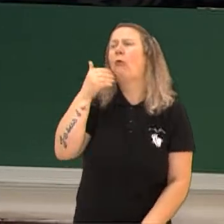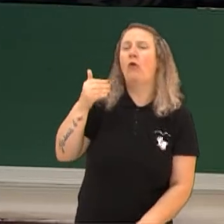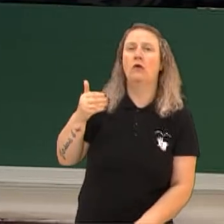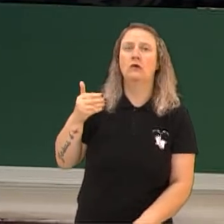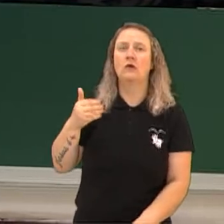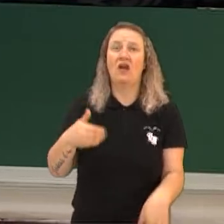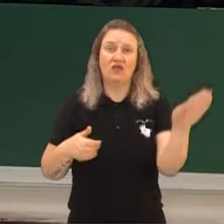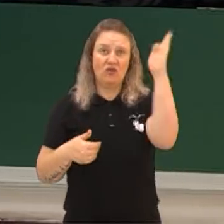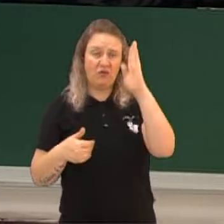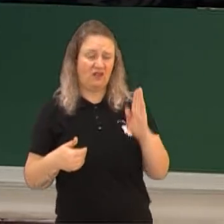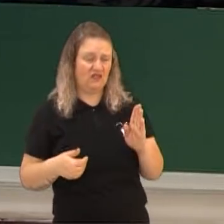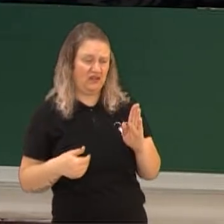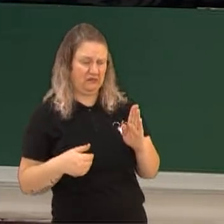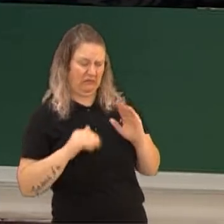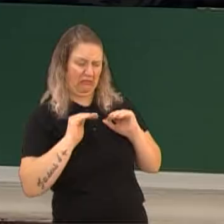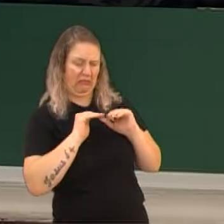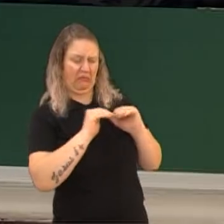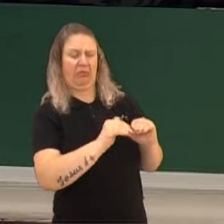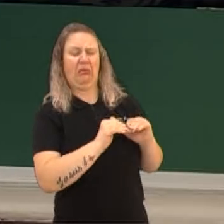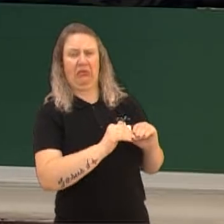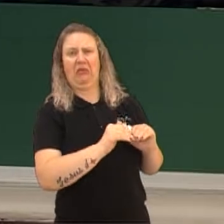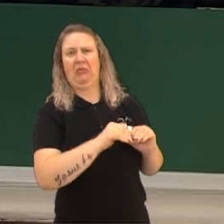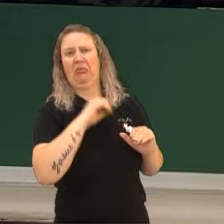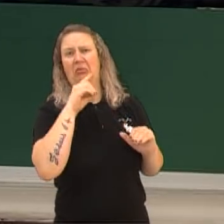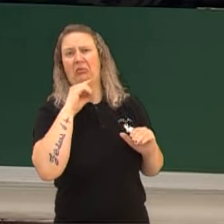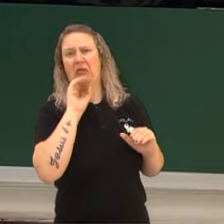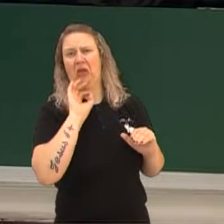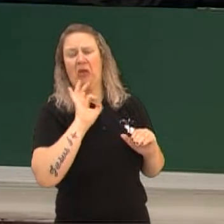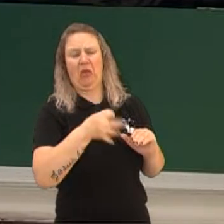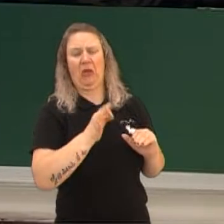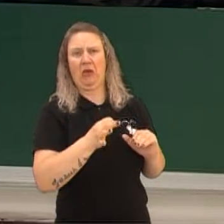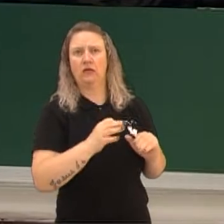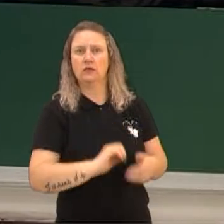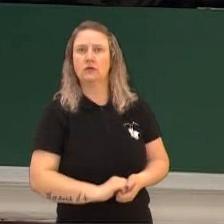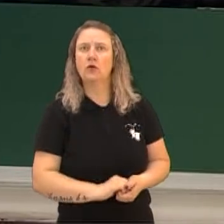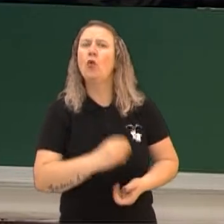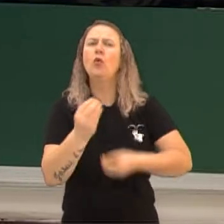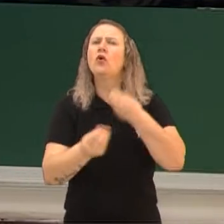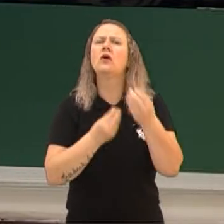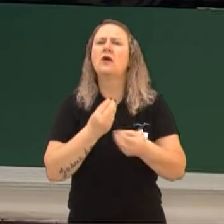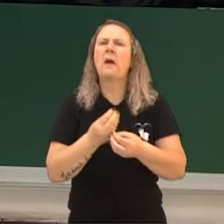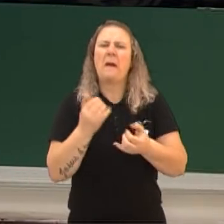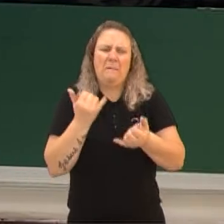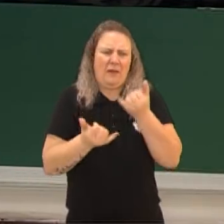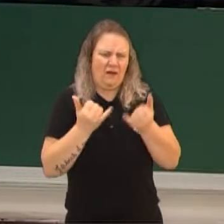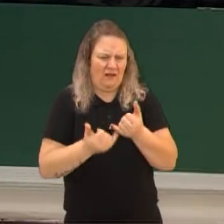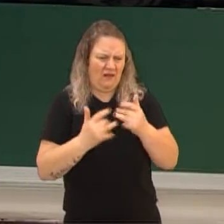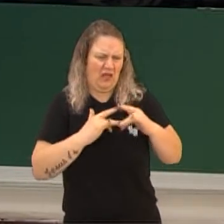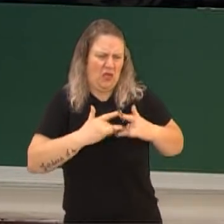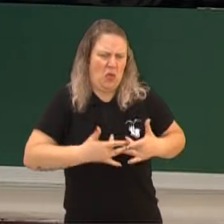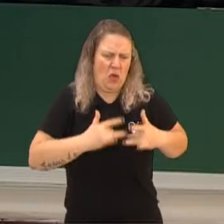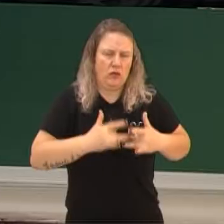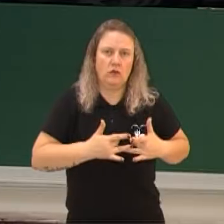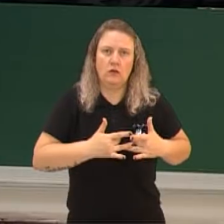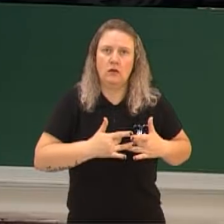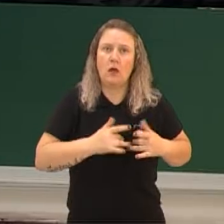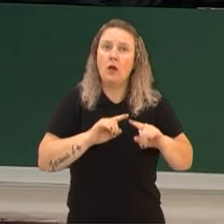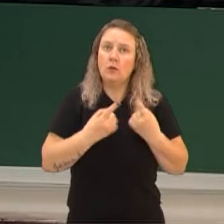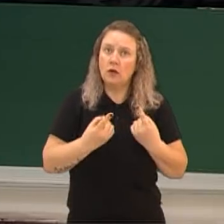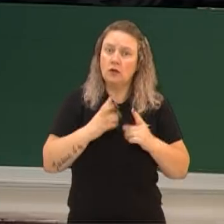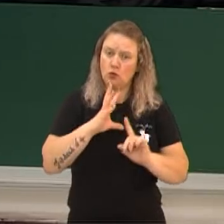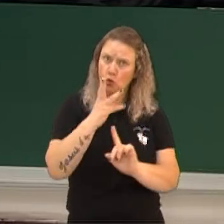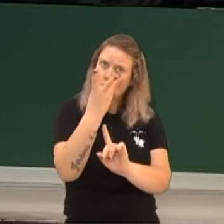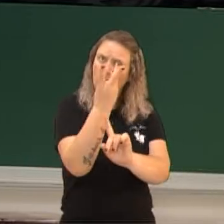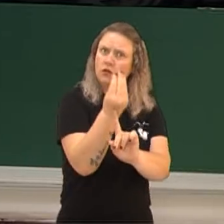esses artistas, já lá em 1970, eles já percebiam isso e isso incomoda o artista, de certa forma. Porque ele sabe que ele